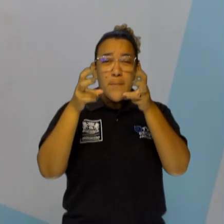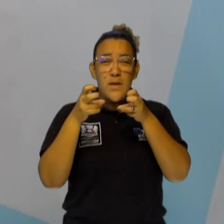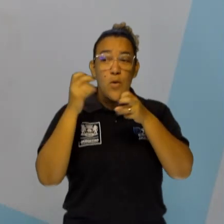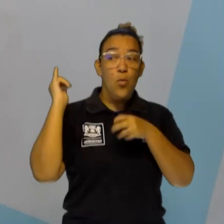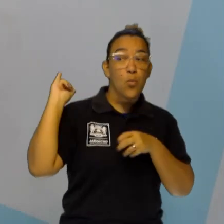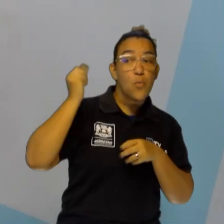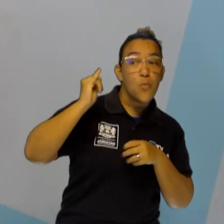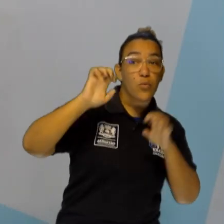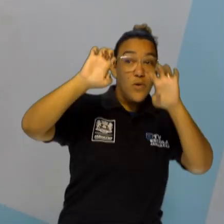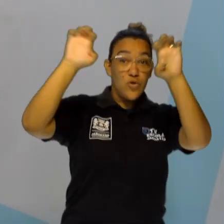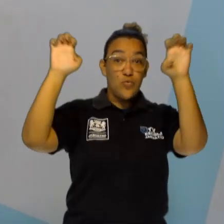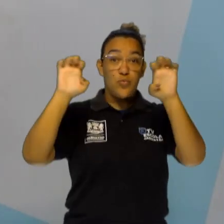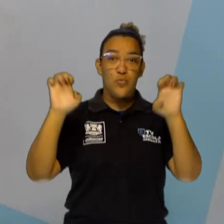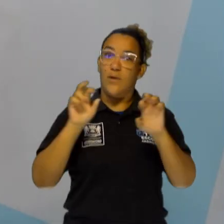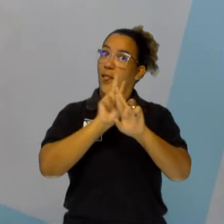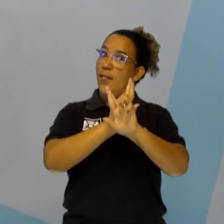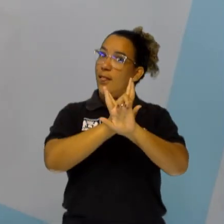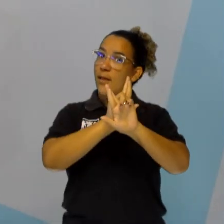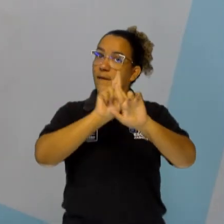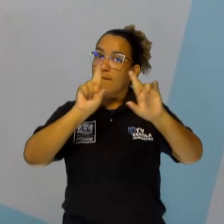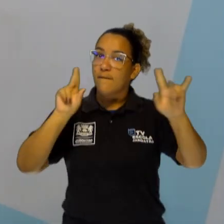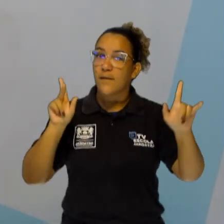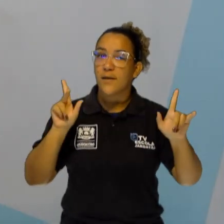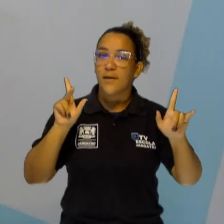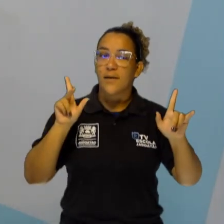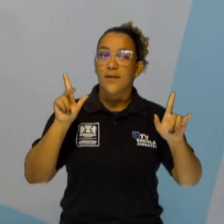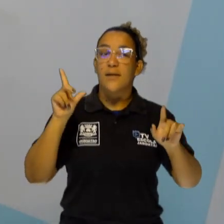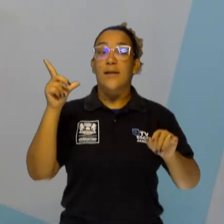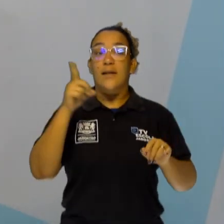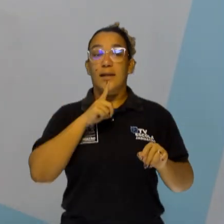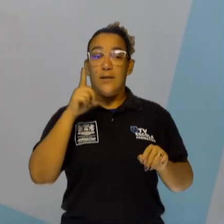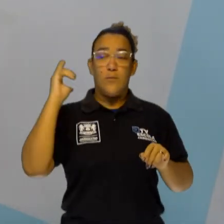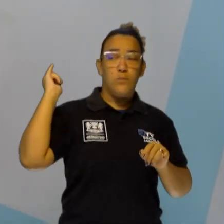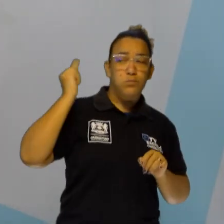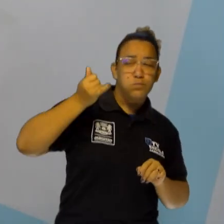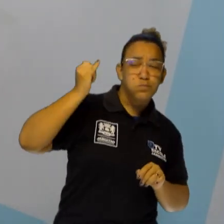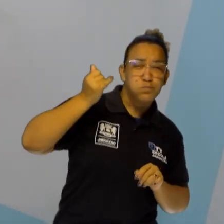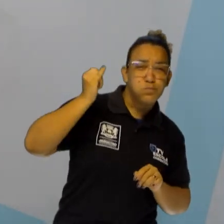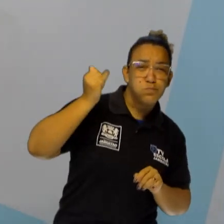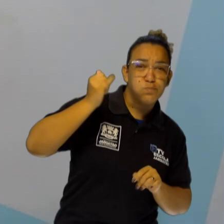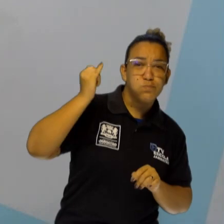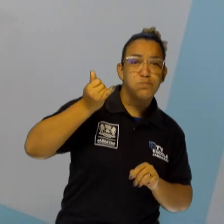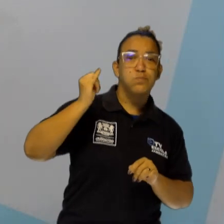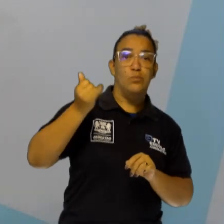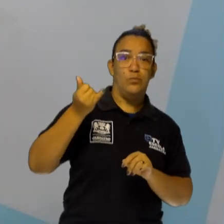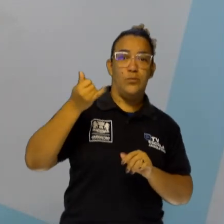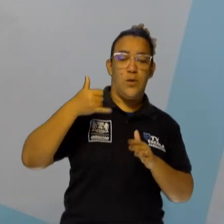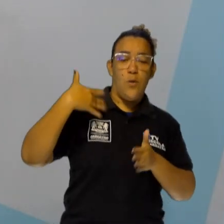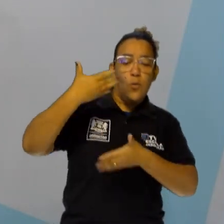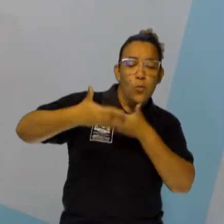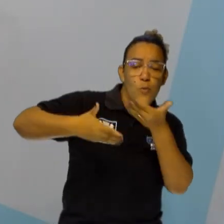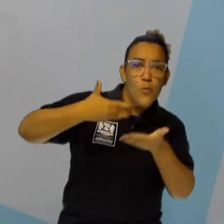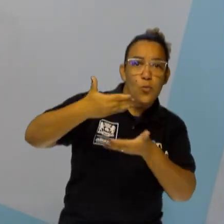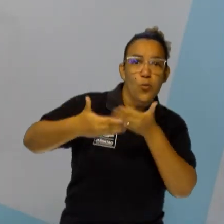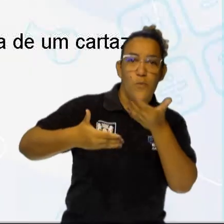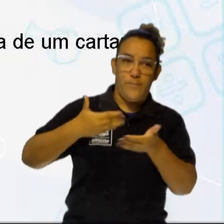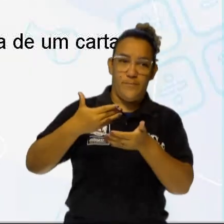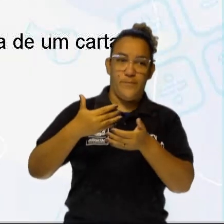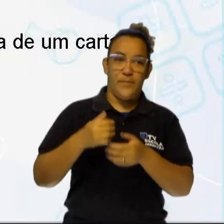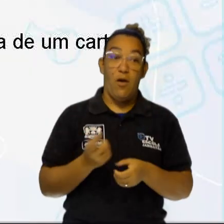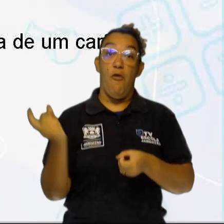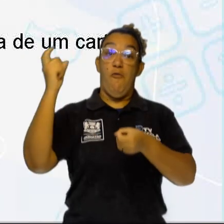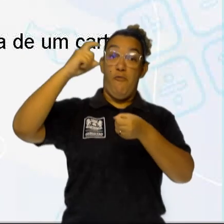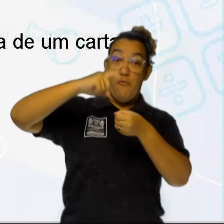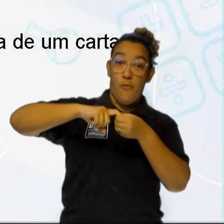estrutura seria outra. Nós teremos uma narrativa, teremos aí todo um enredo a ser desenvolvido, e não é o que ocorre aqui. Voltando lá para a